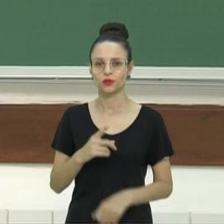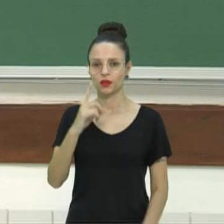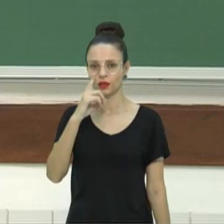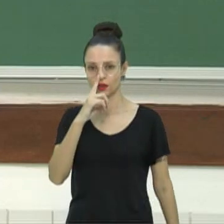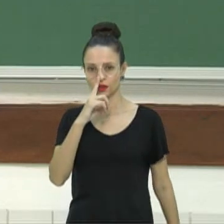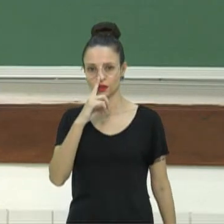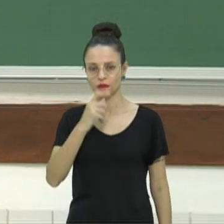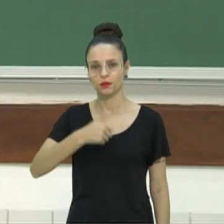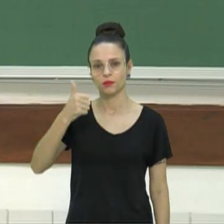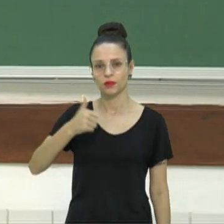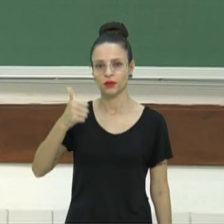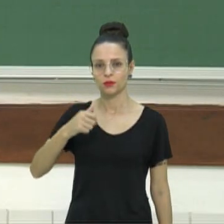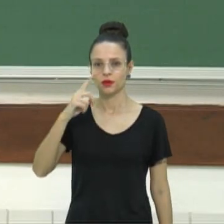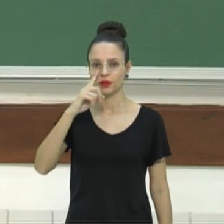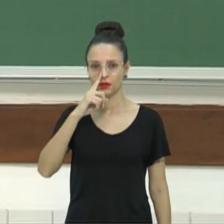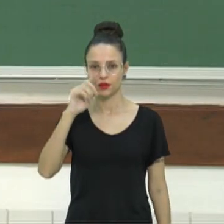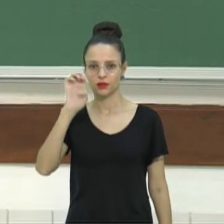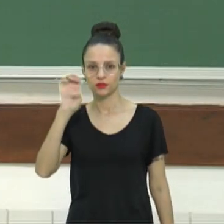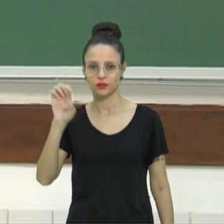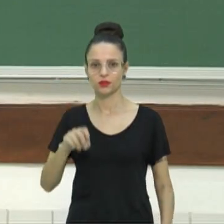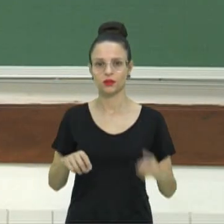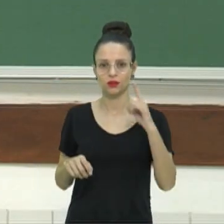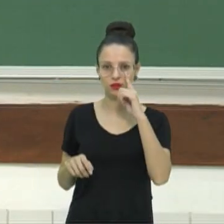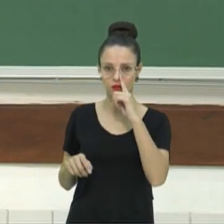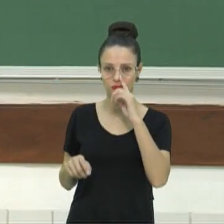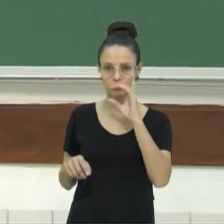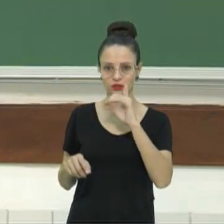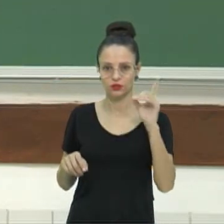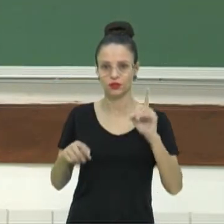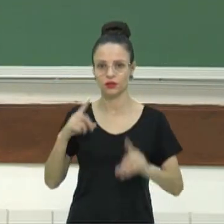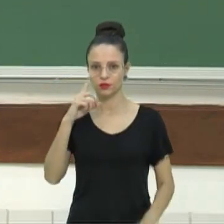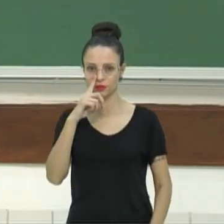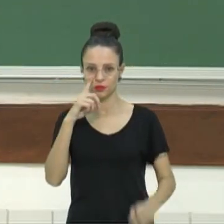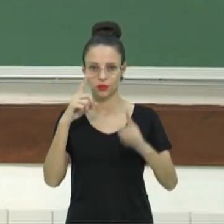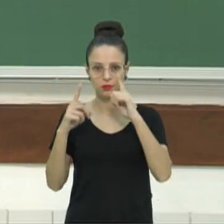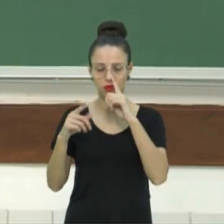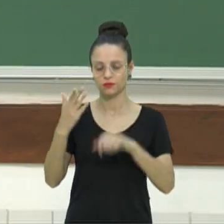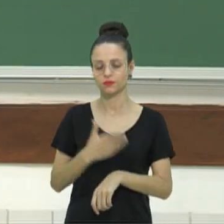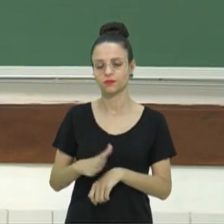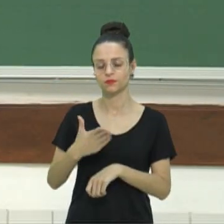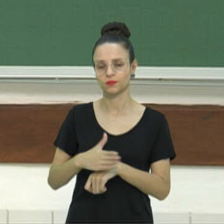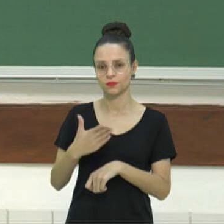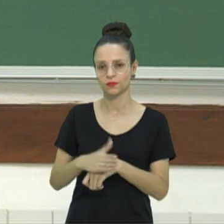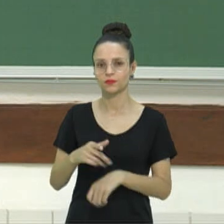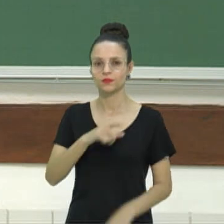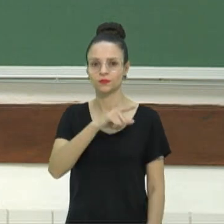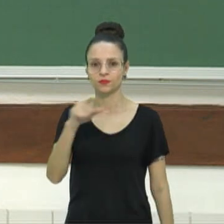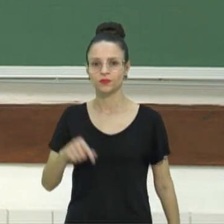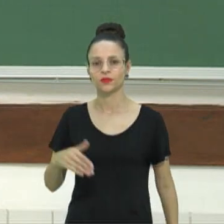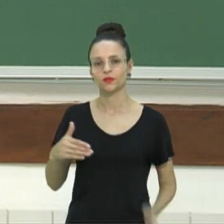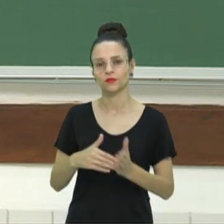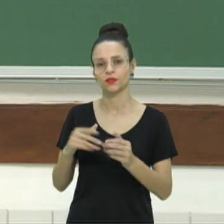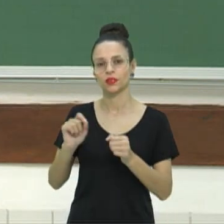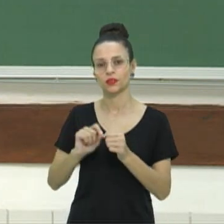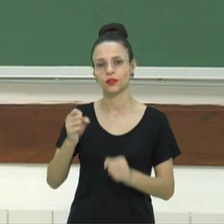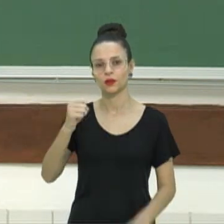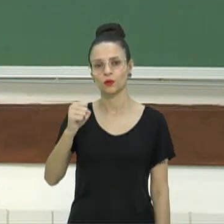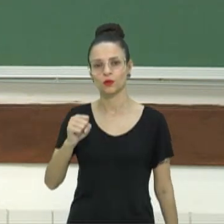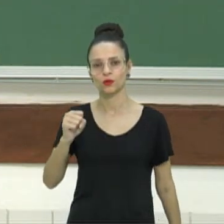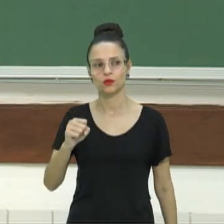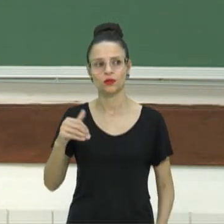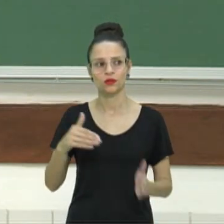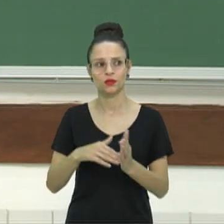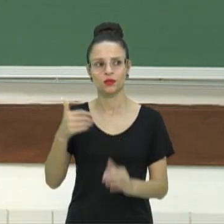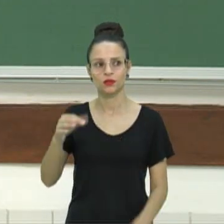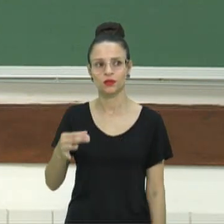separadas, né? Primeiro a esquerda, depois a direita, e assim vai repetindo esse exercício aí de 8 a 10 vezes, né? Então, coloca a